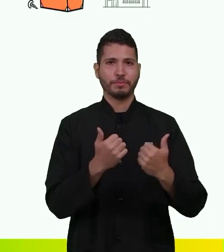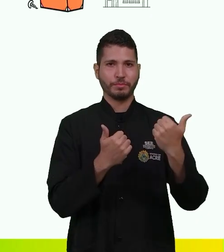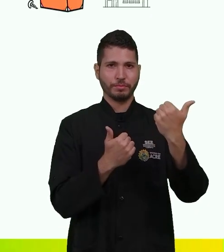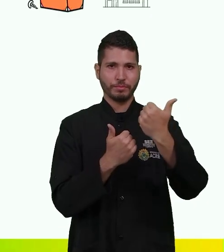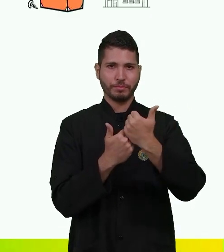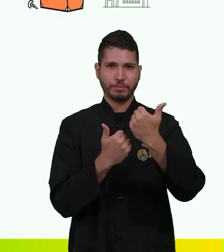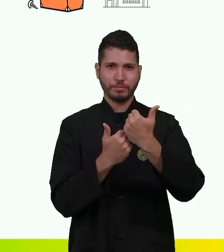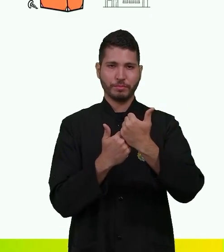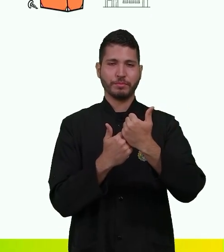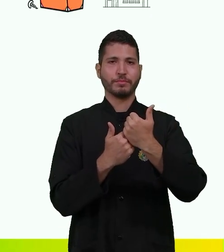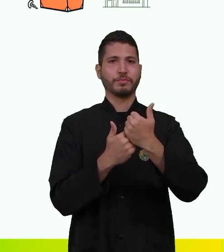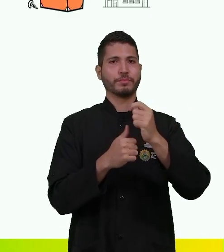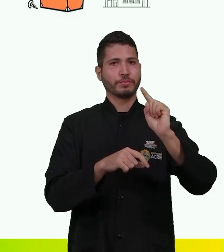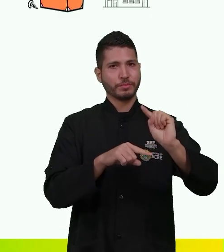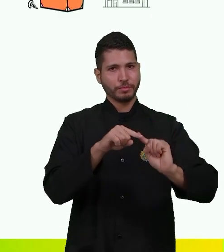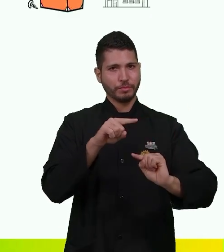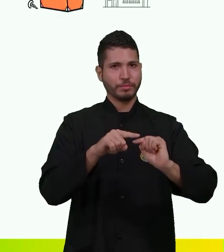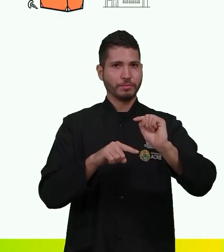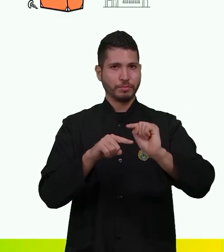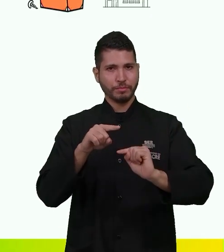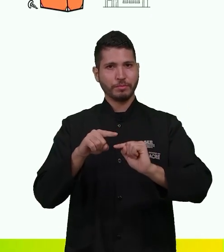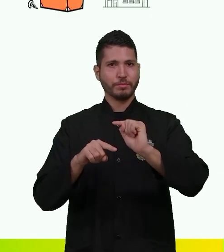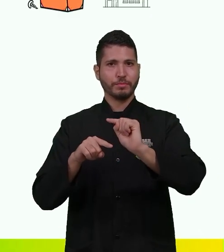Substituição das ferramentas